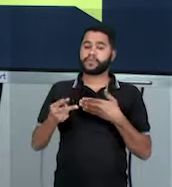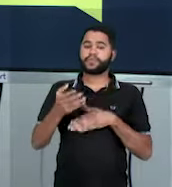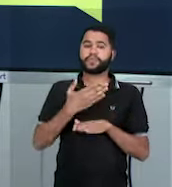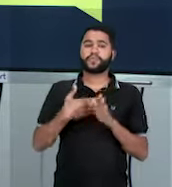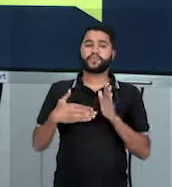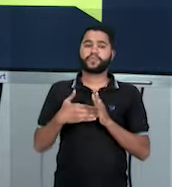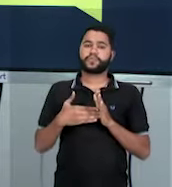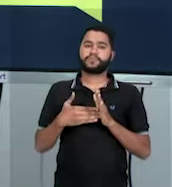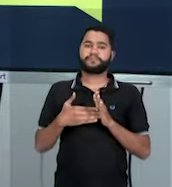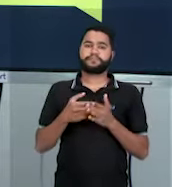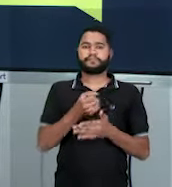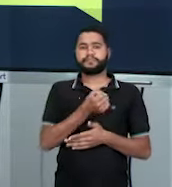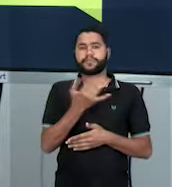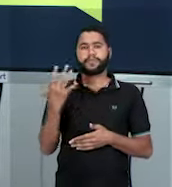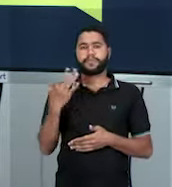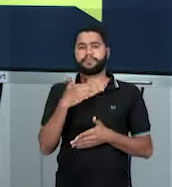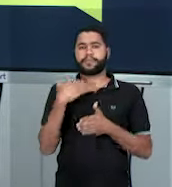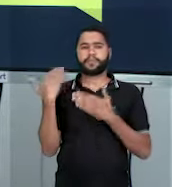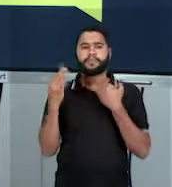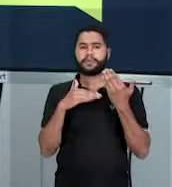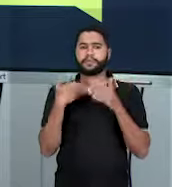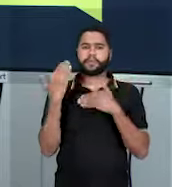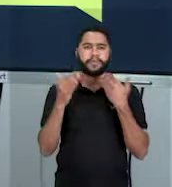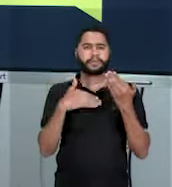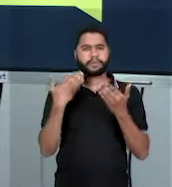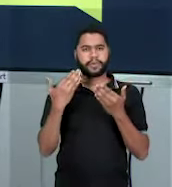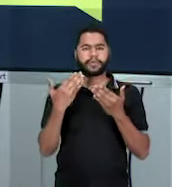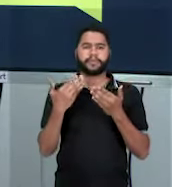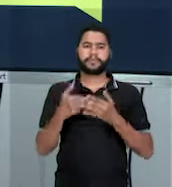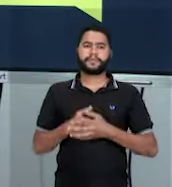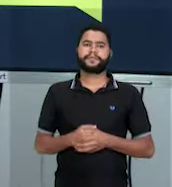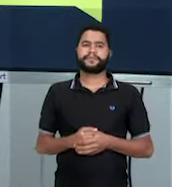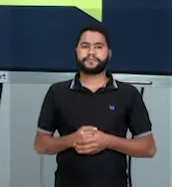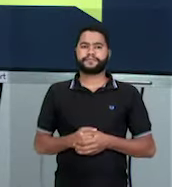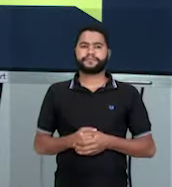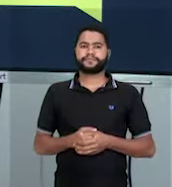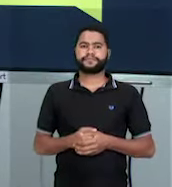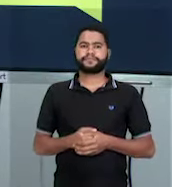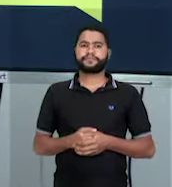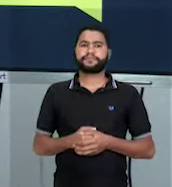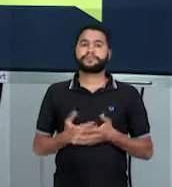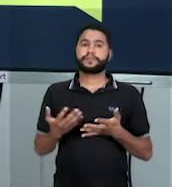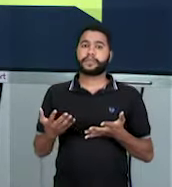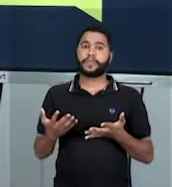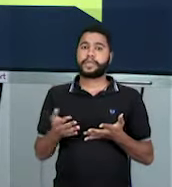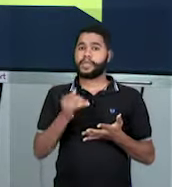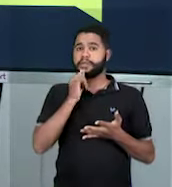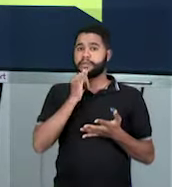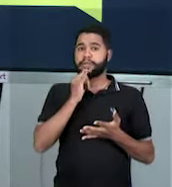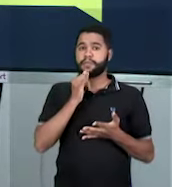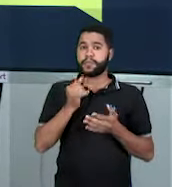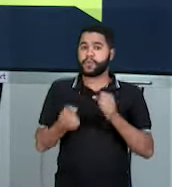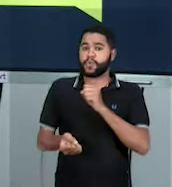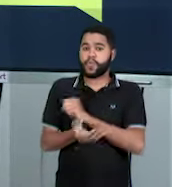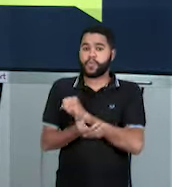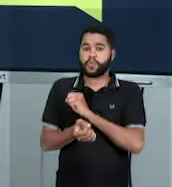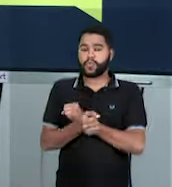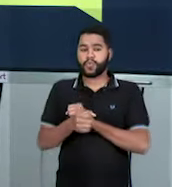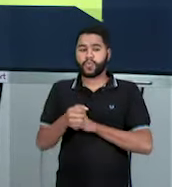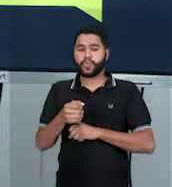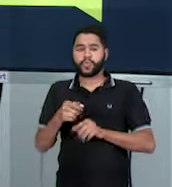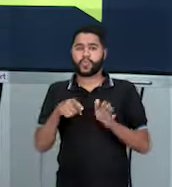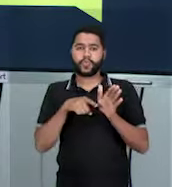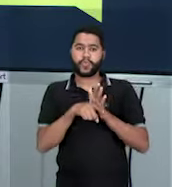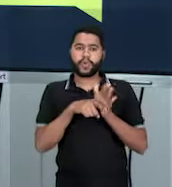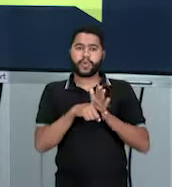tudo: milhares de mortos e mortas, de desaparecidos e desaparecidas, corrupção não investigada, até porque você tem, né, a